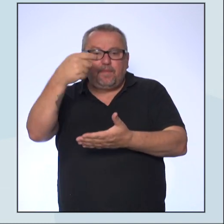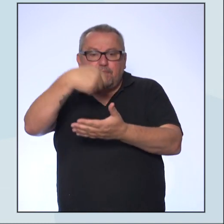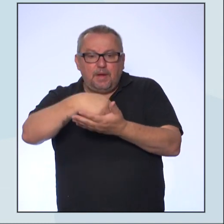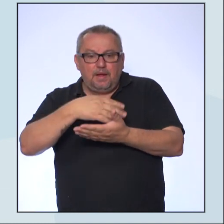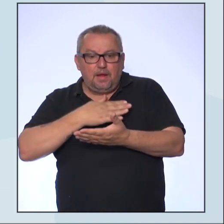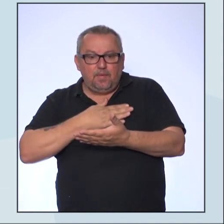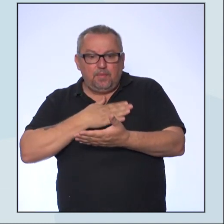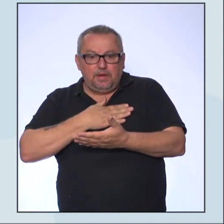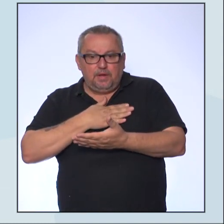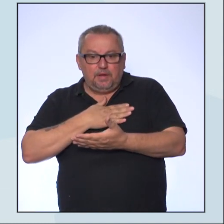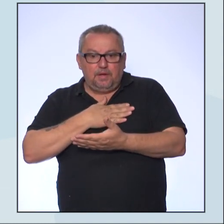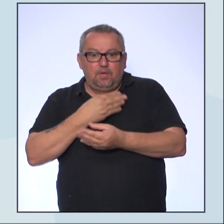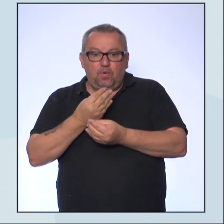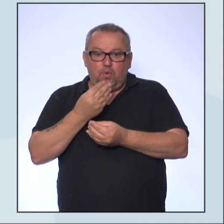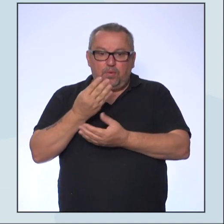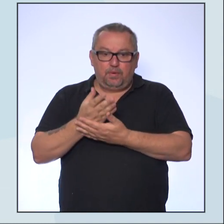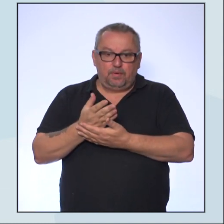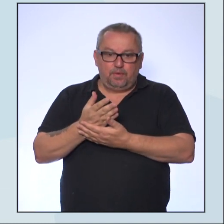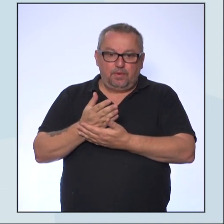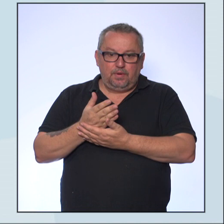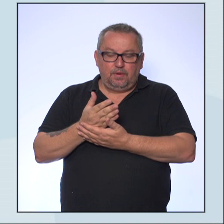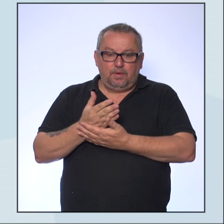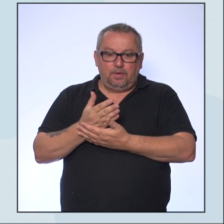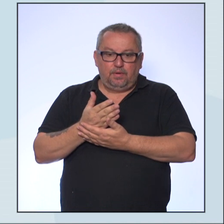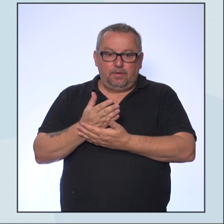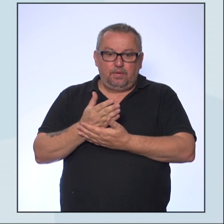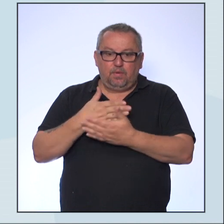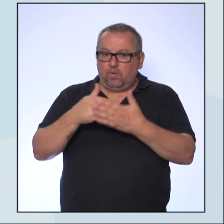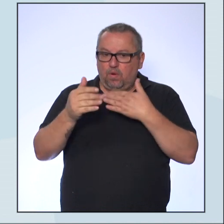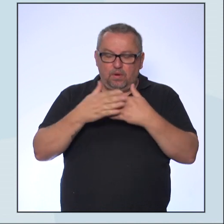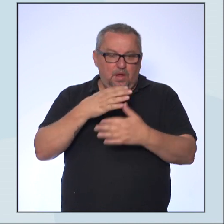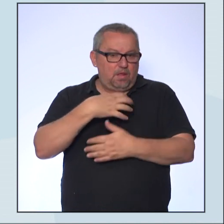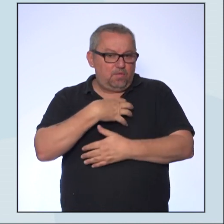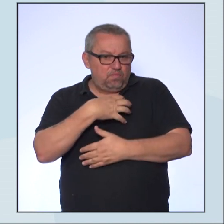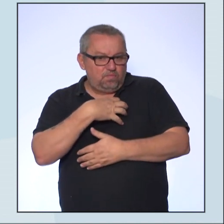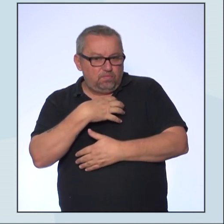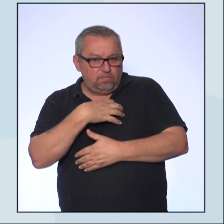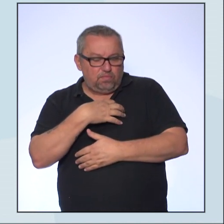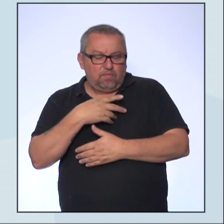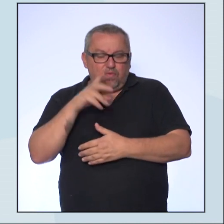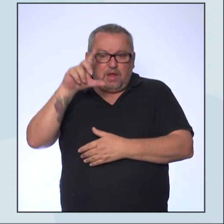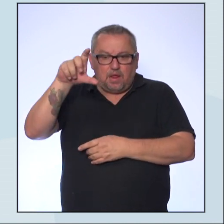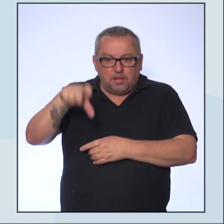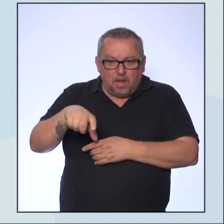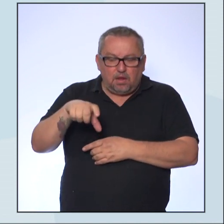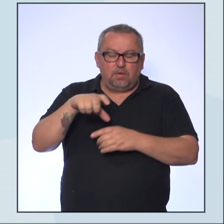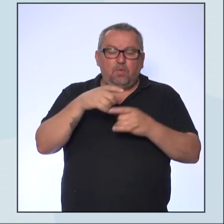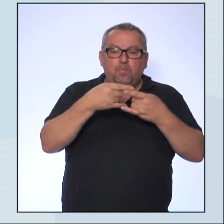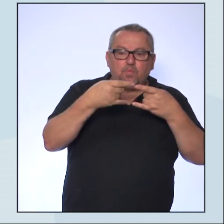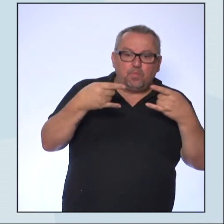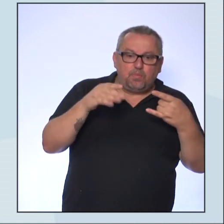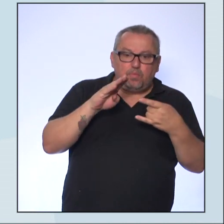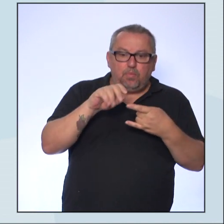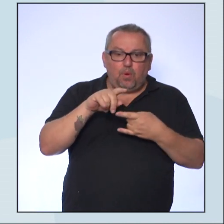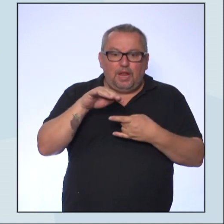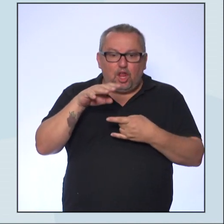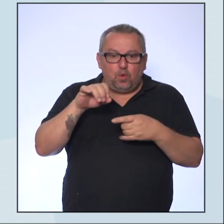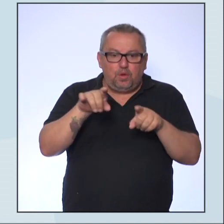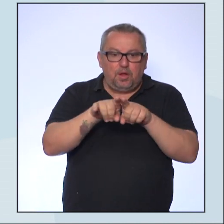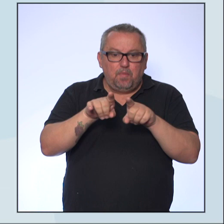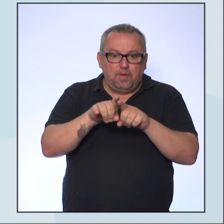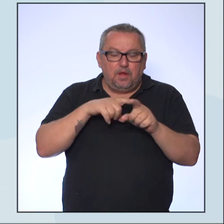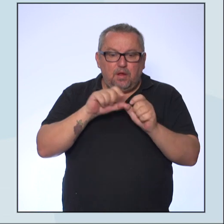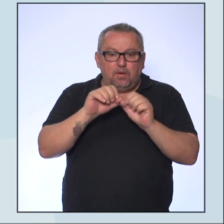fazer o pagamento? Efetuando qualquer uma dessas, né? O cliente escolhendo qualquer uma dessas, eu